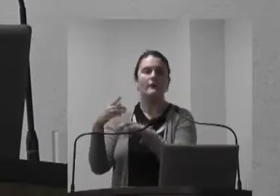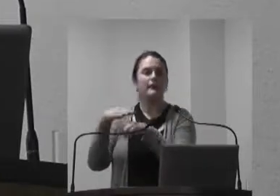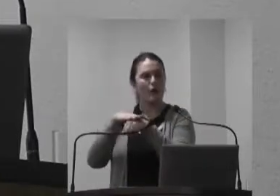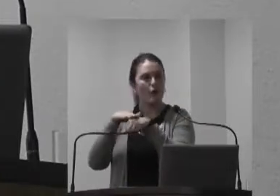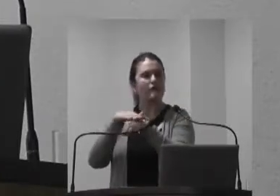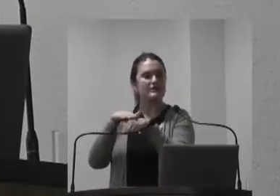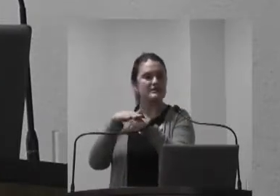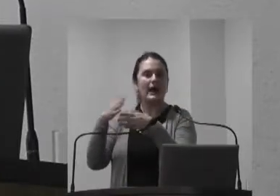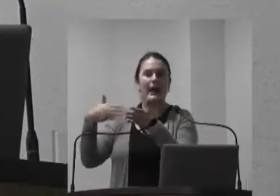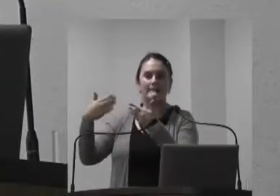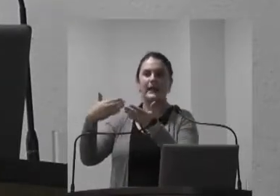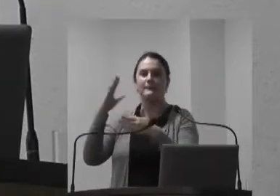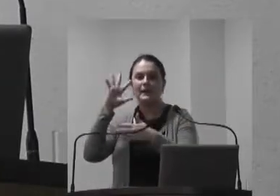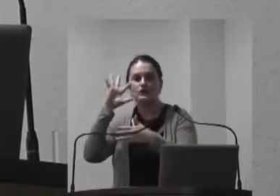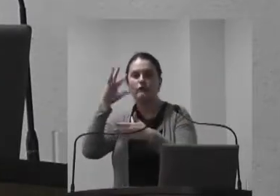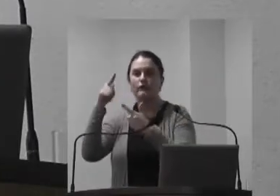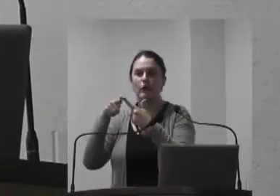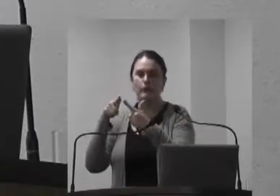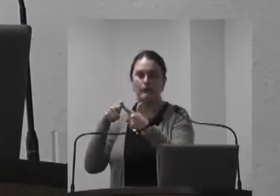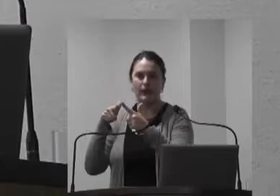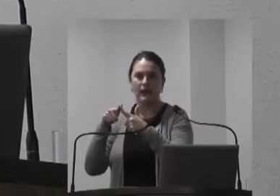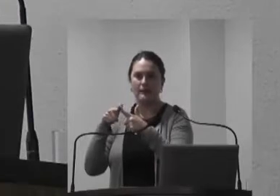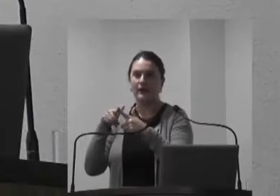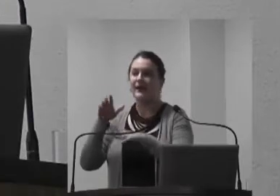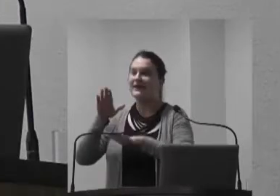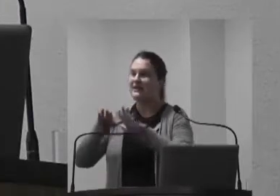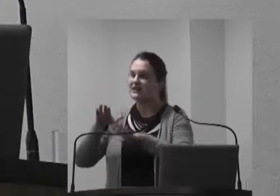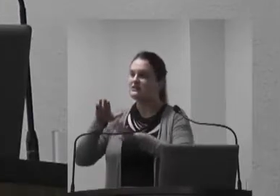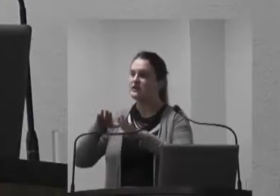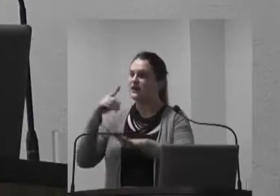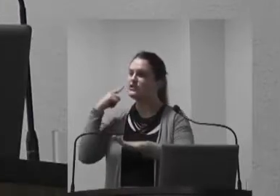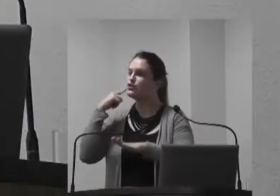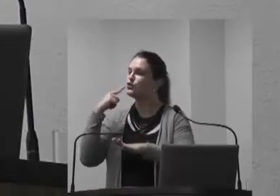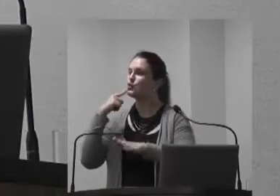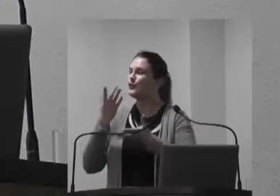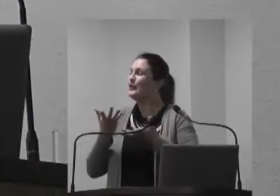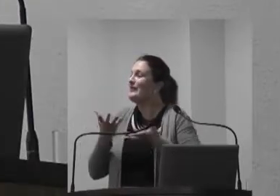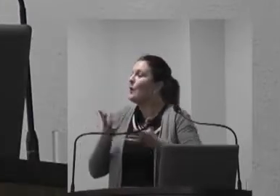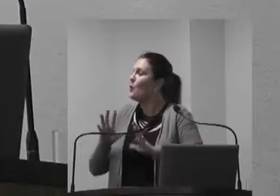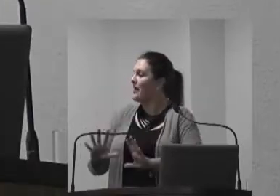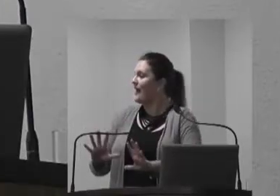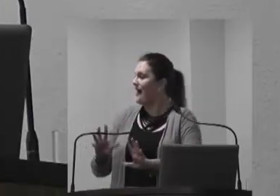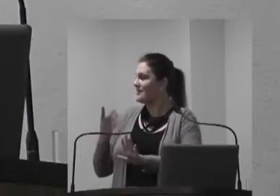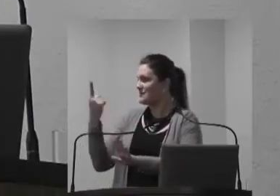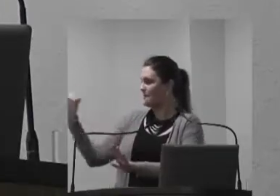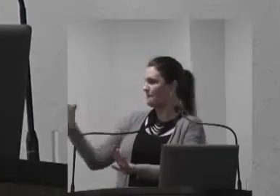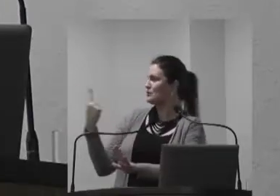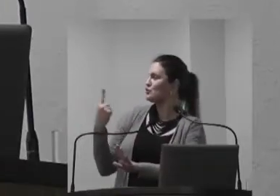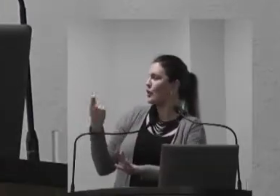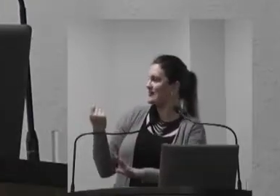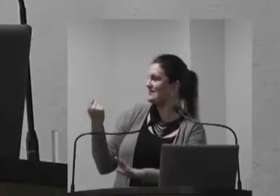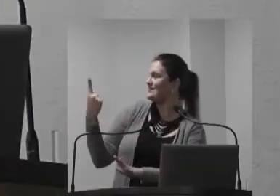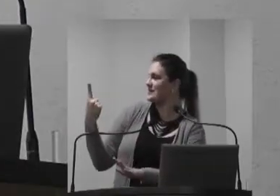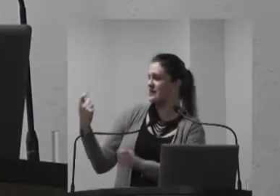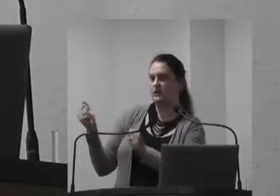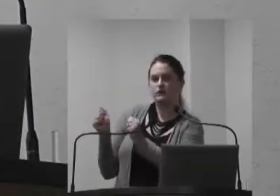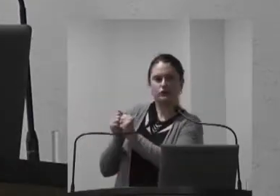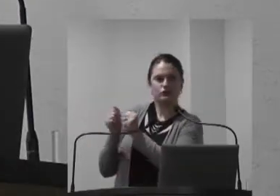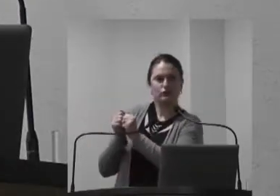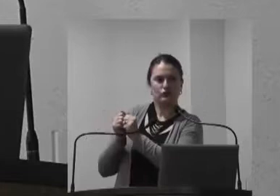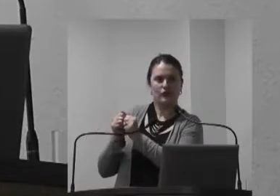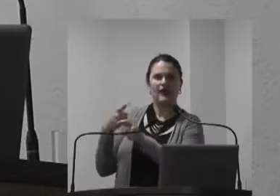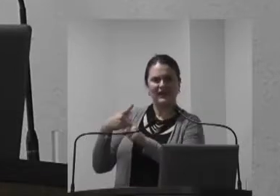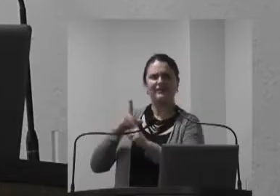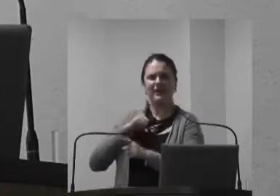junto para conversar, né, para resolver o problema. E às vezes o surdo não quer essa pessoa